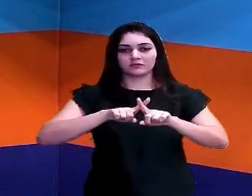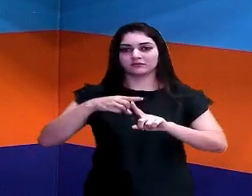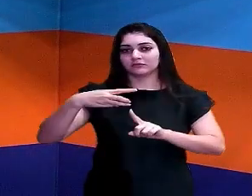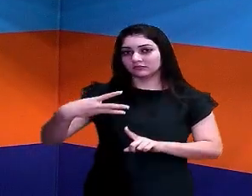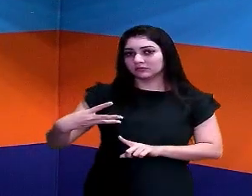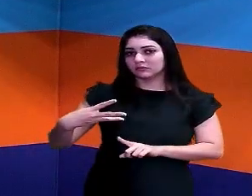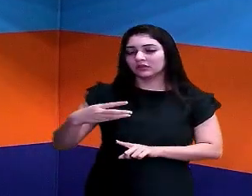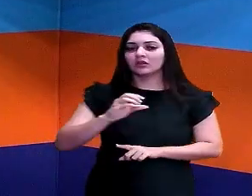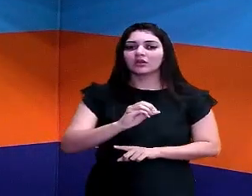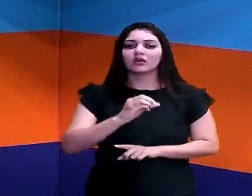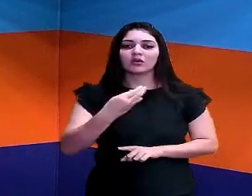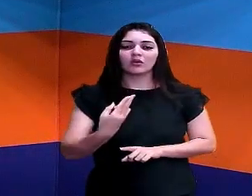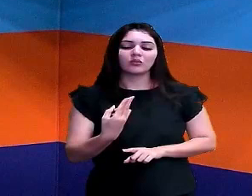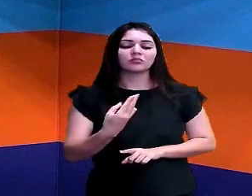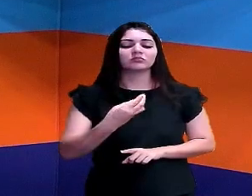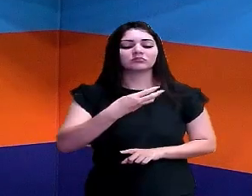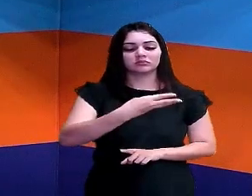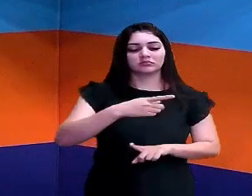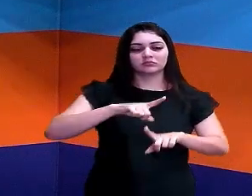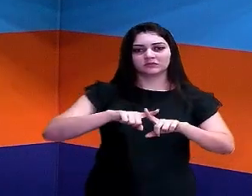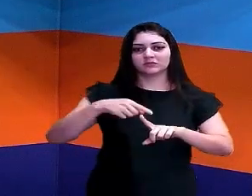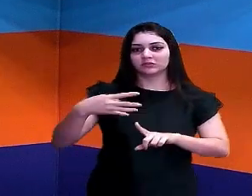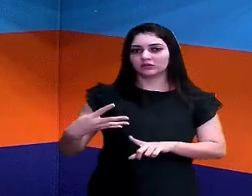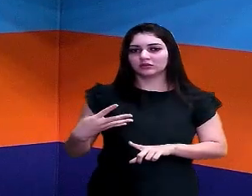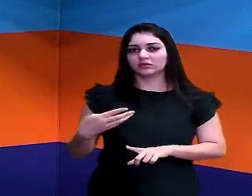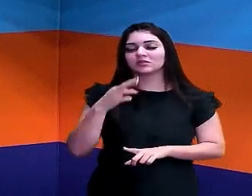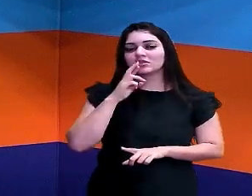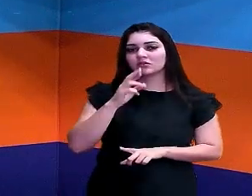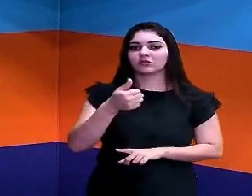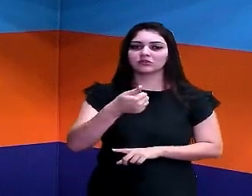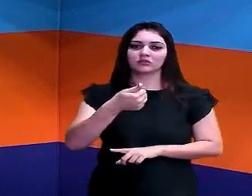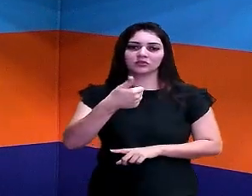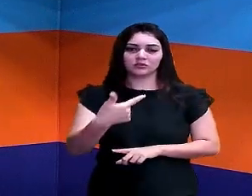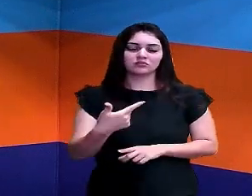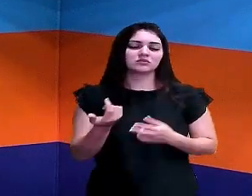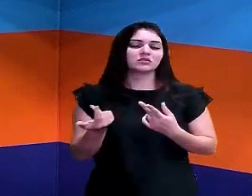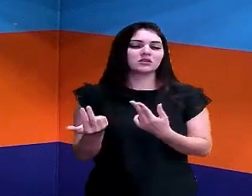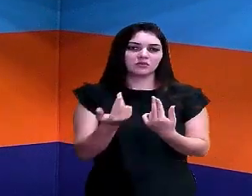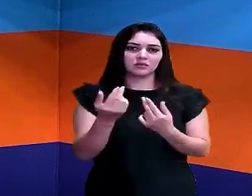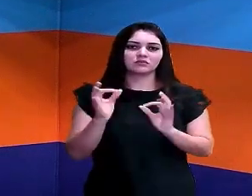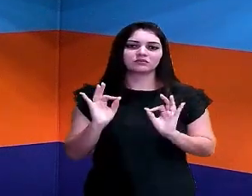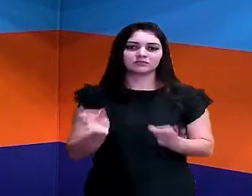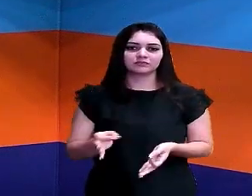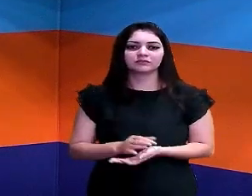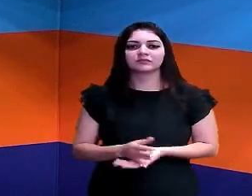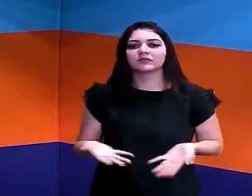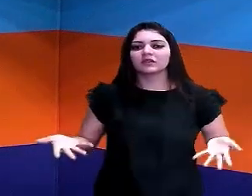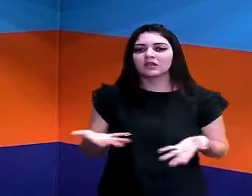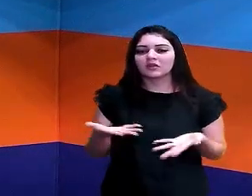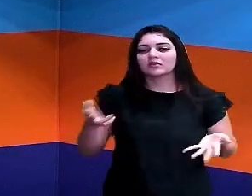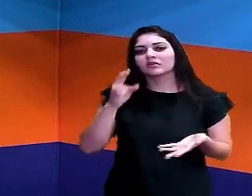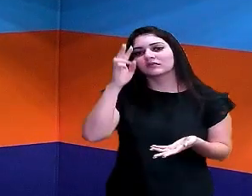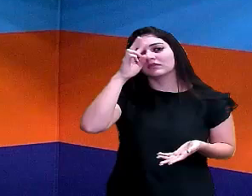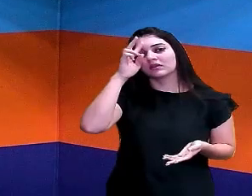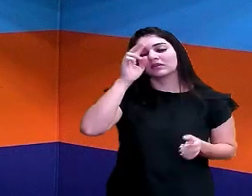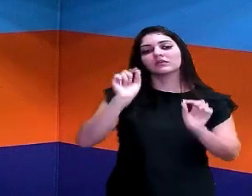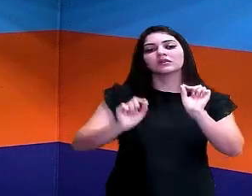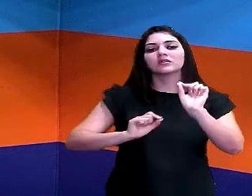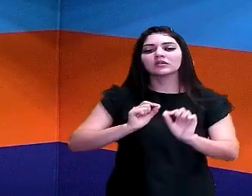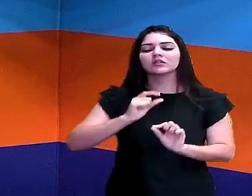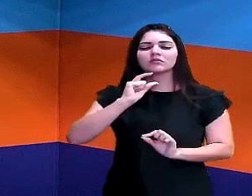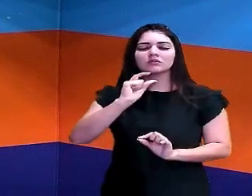3 ou 3 vezes 4. Vai dar 12 do mesmo jeito, tá bom? E agora a gente vai relembrar um